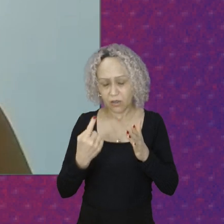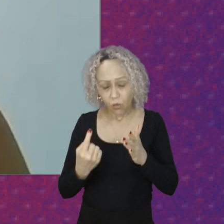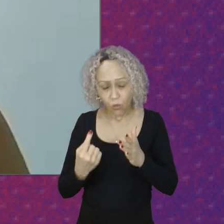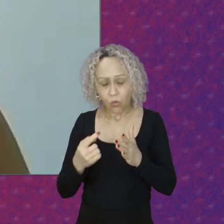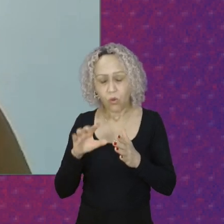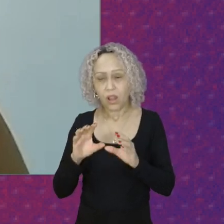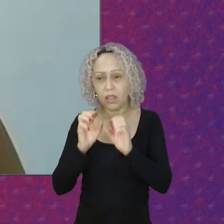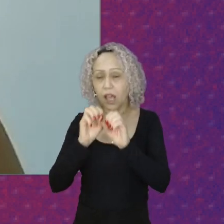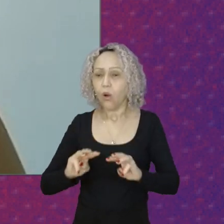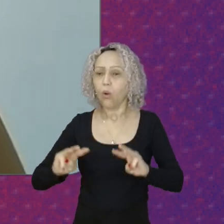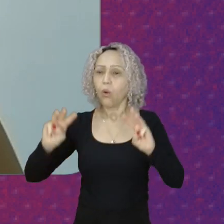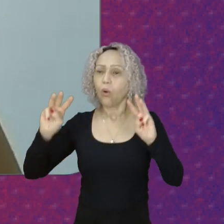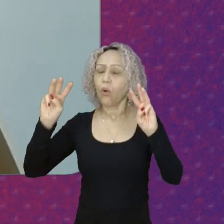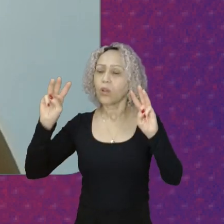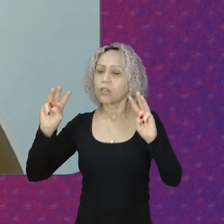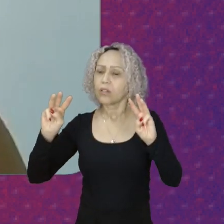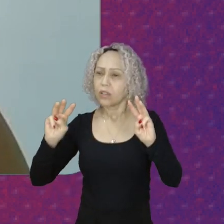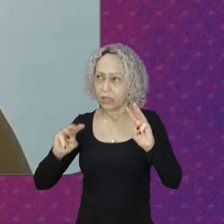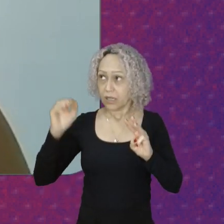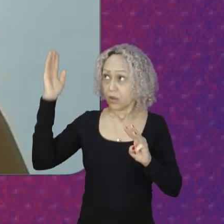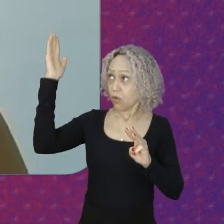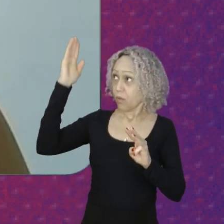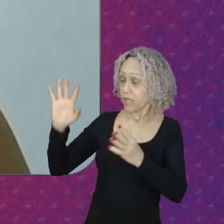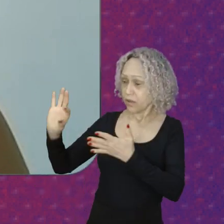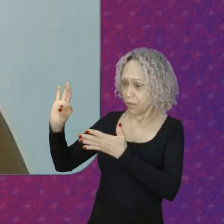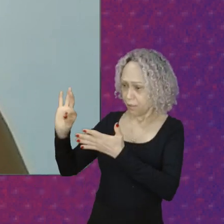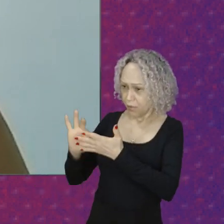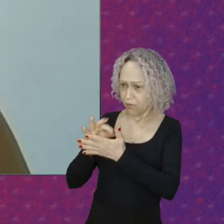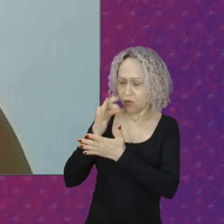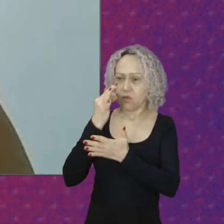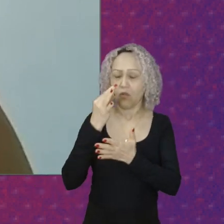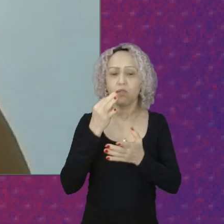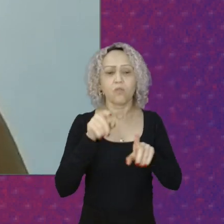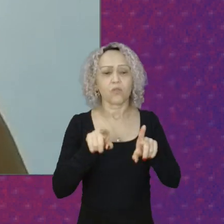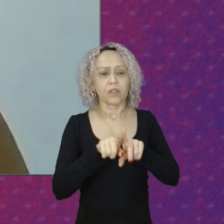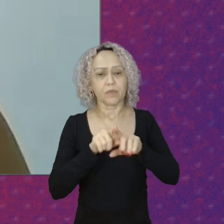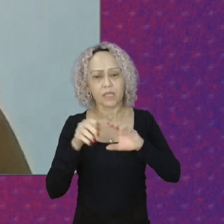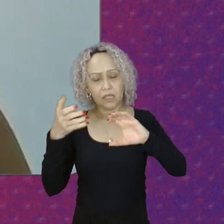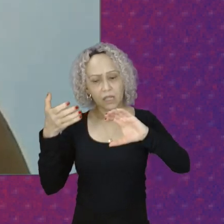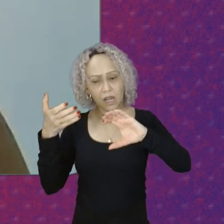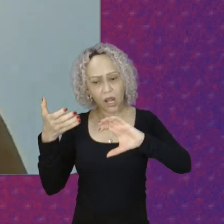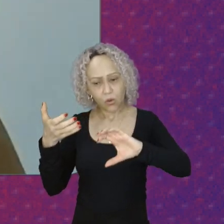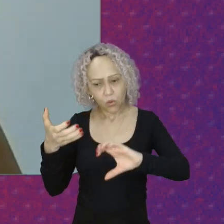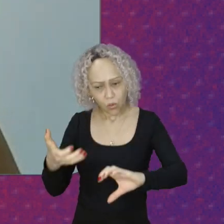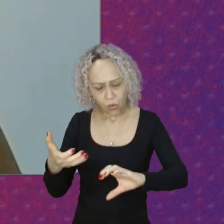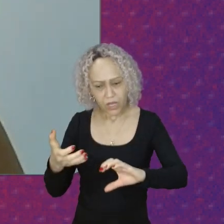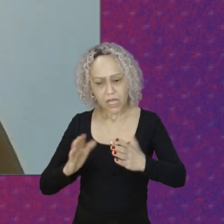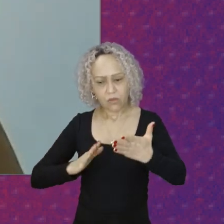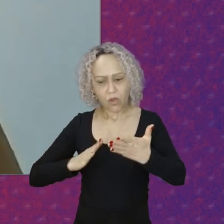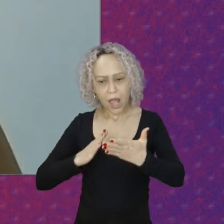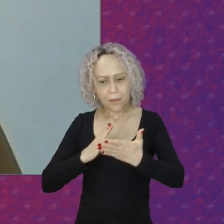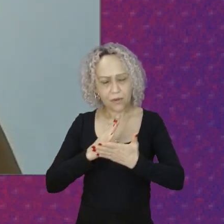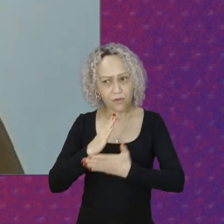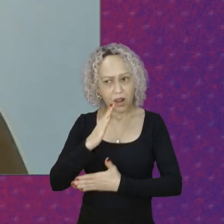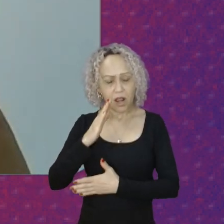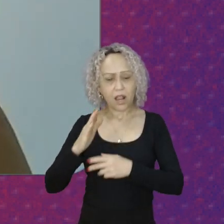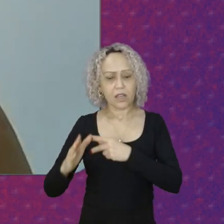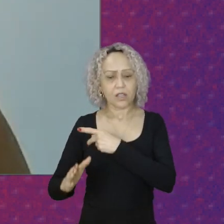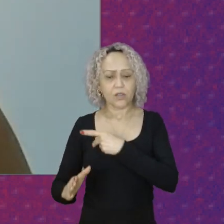Brasil, ou seja, aprovado no Congresso e sancionado pelo então presidente Luiz Inácio Lula